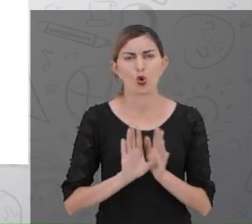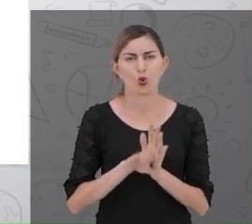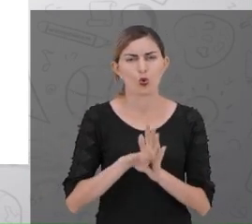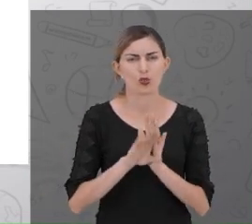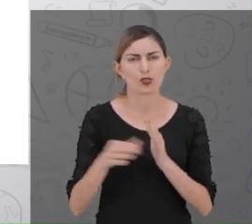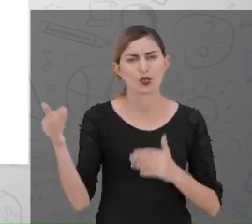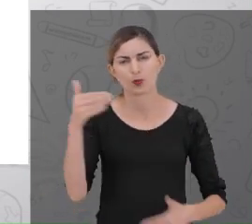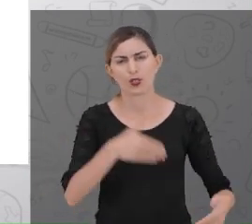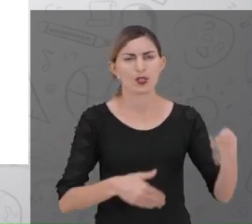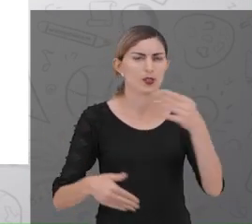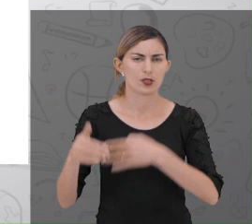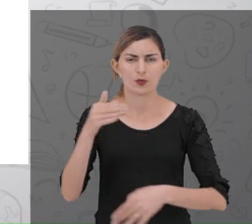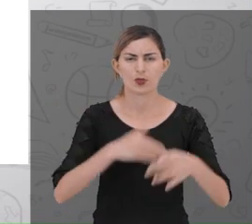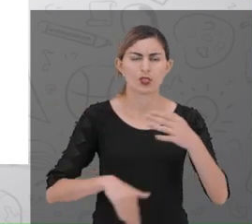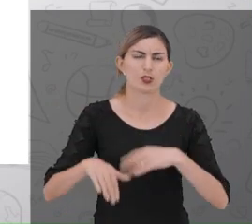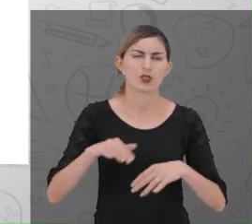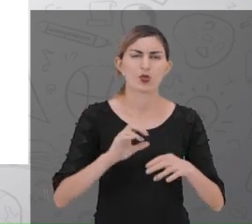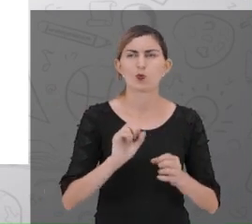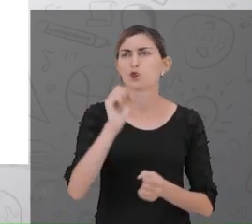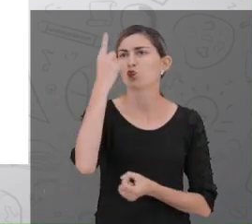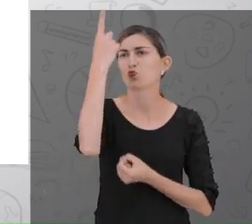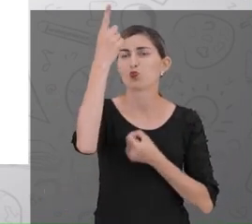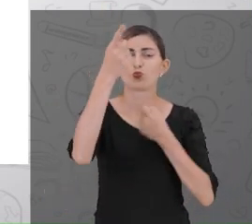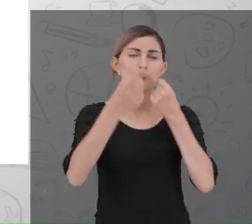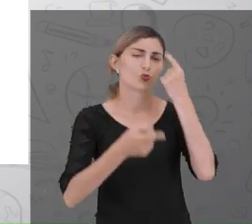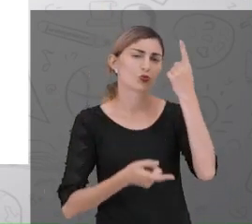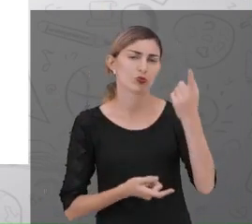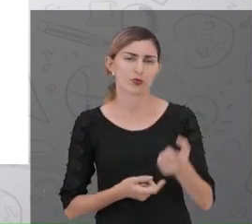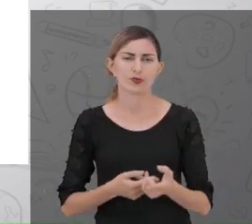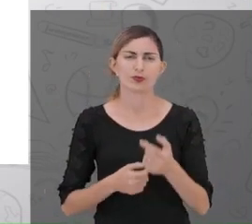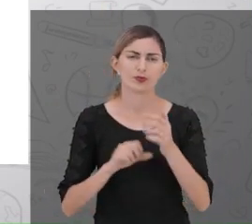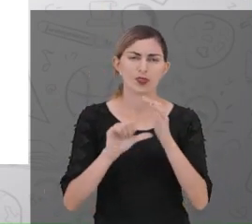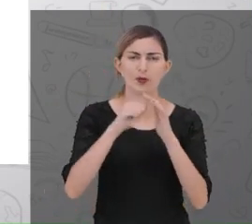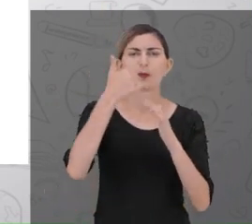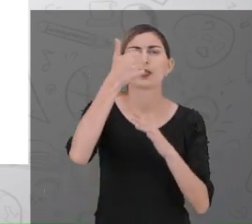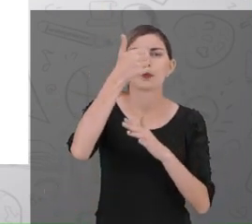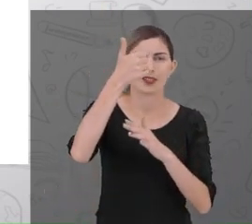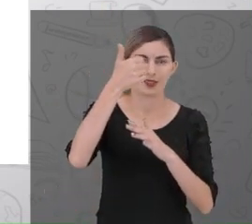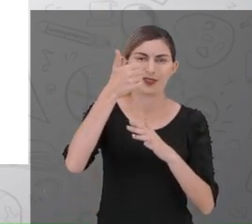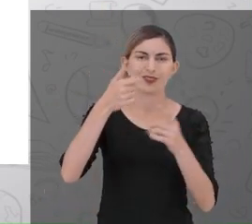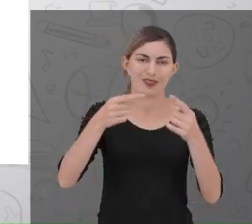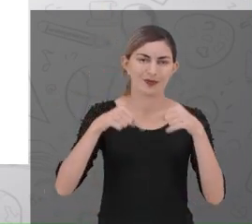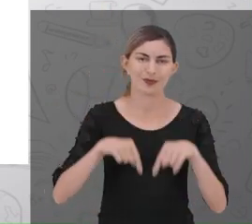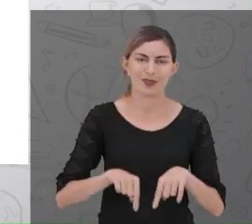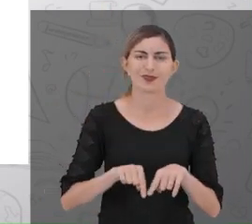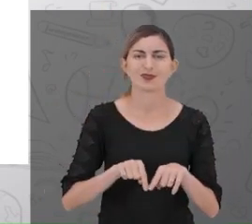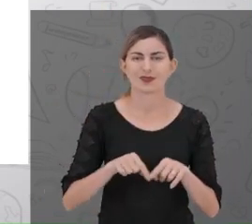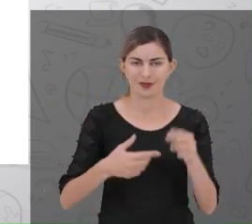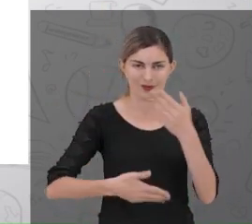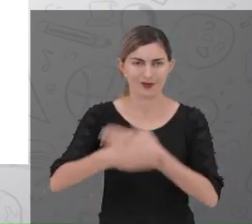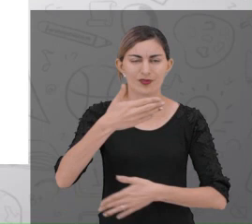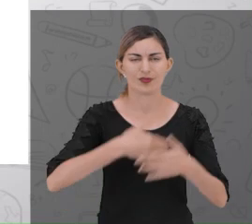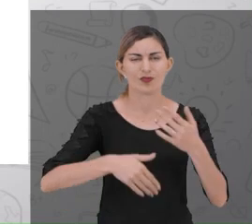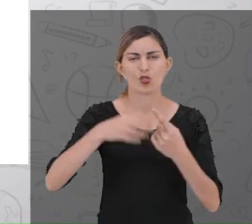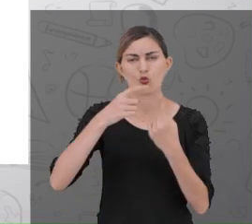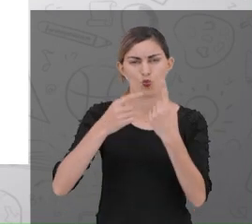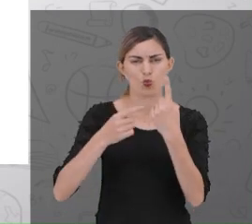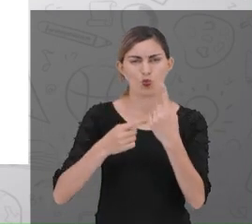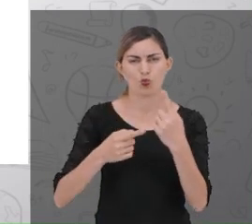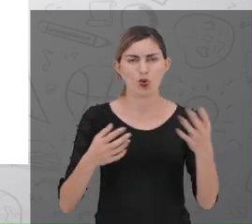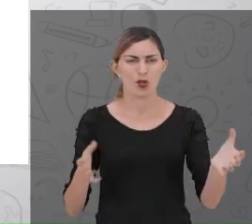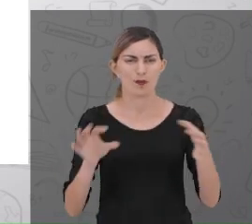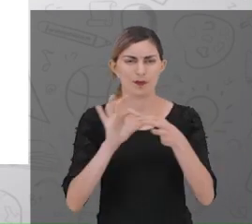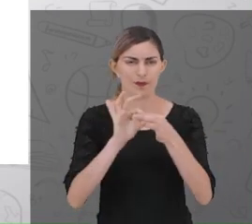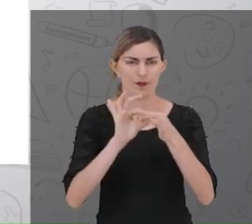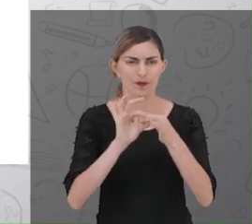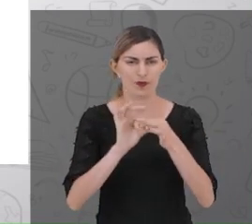nós temos os conceitos de participação e cardinalidade. No primeiro relacionamento embaixo, onde a entidade